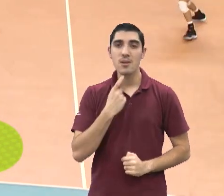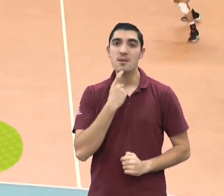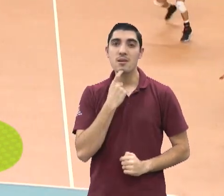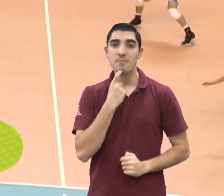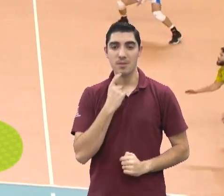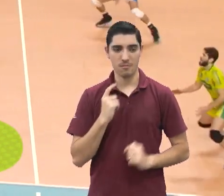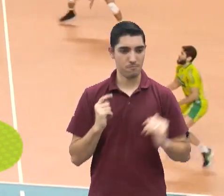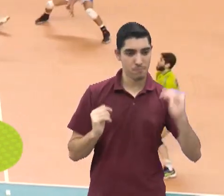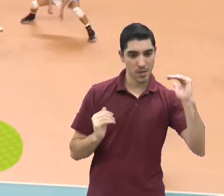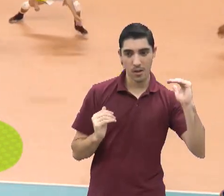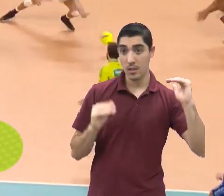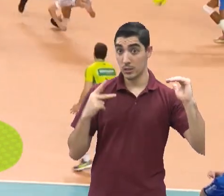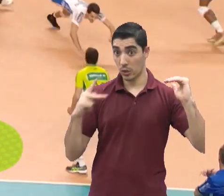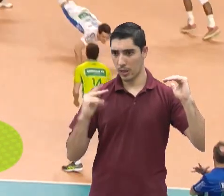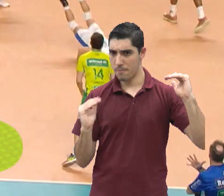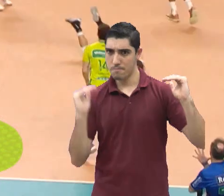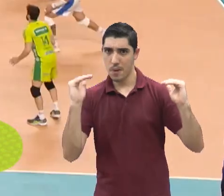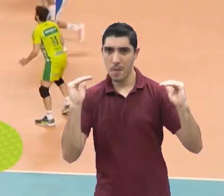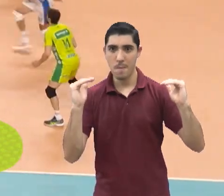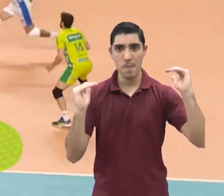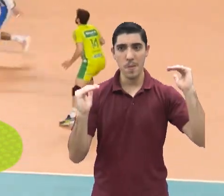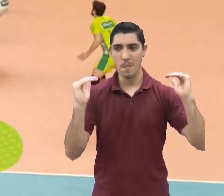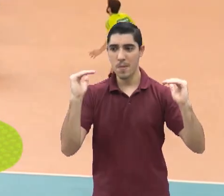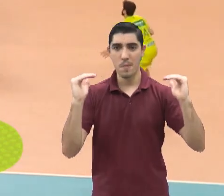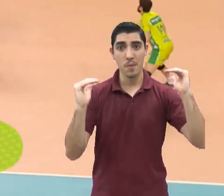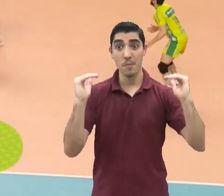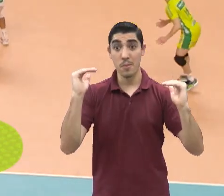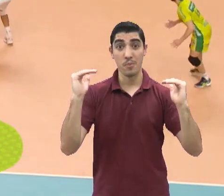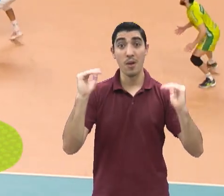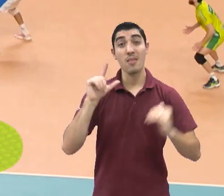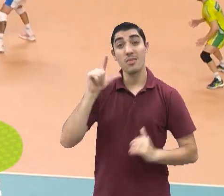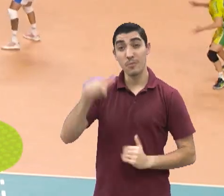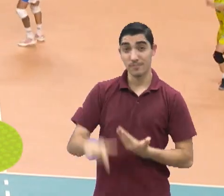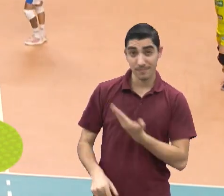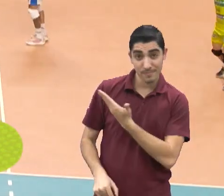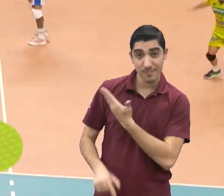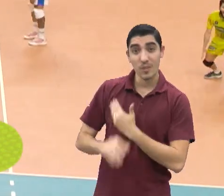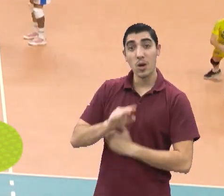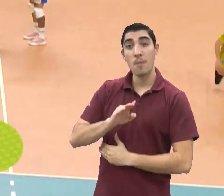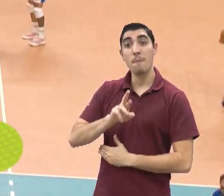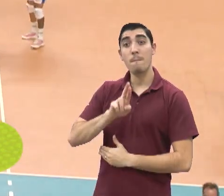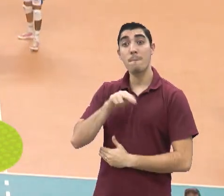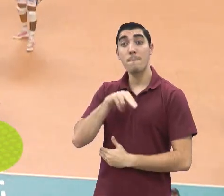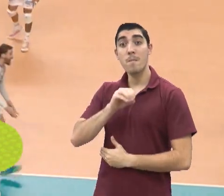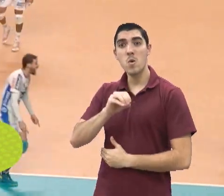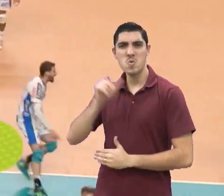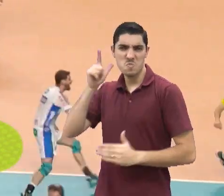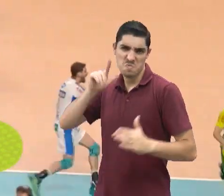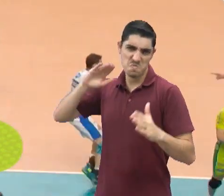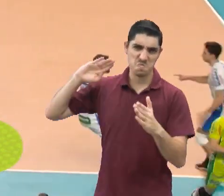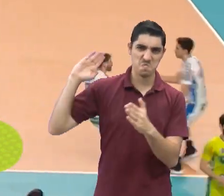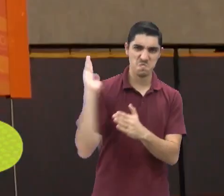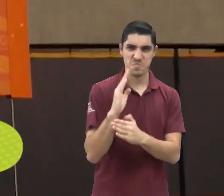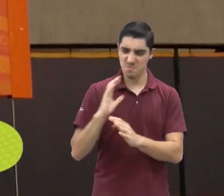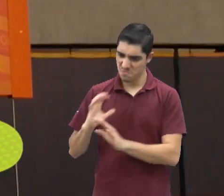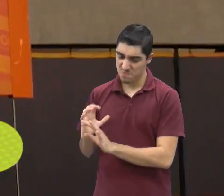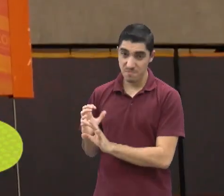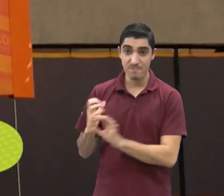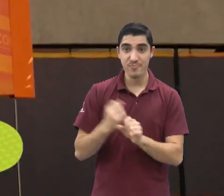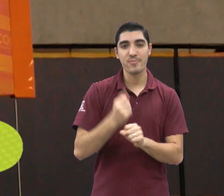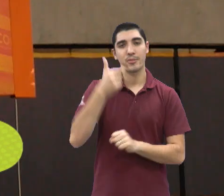e ponto cá até o fim do período, quando Bruno Lima furou o bloqueio joseense, fechando em mais